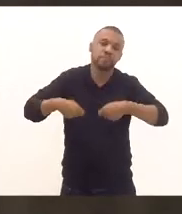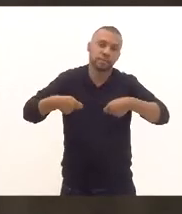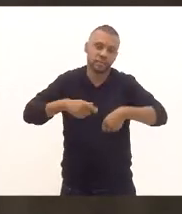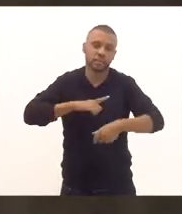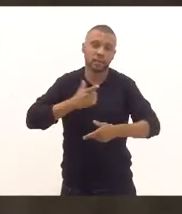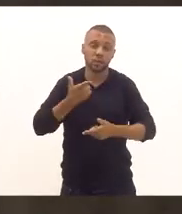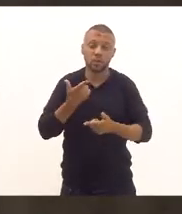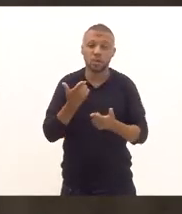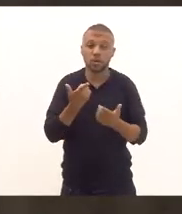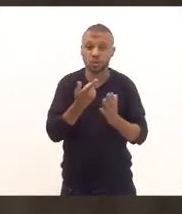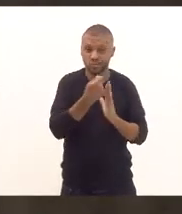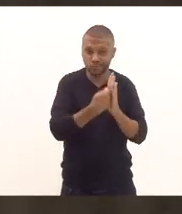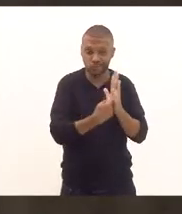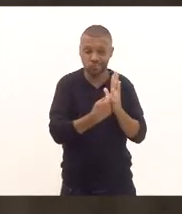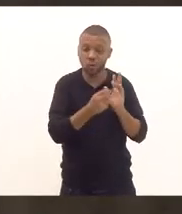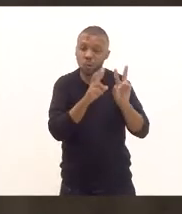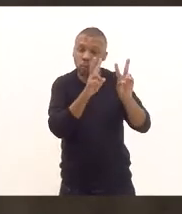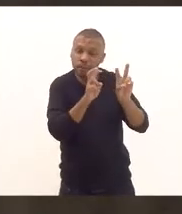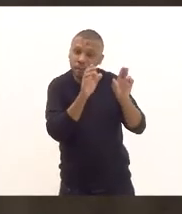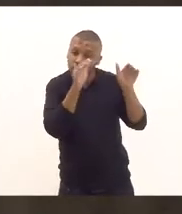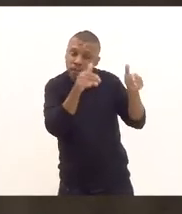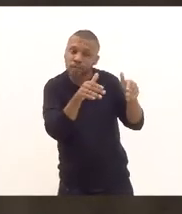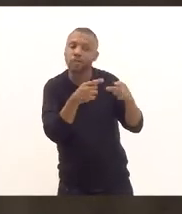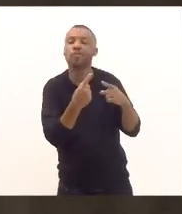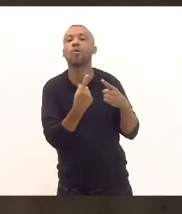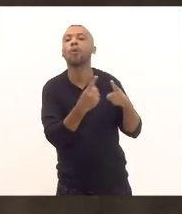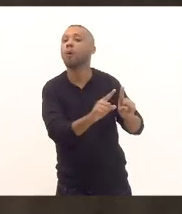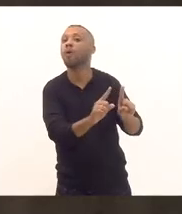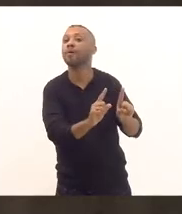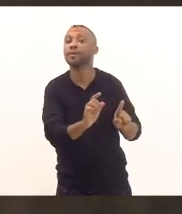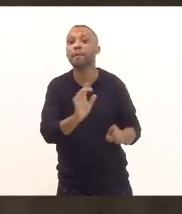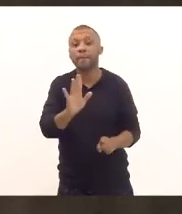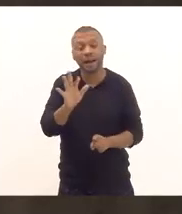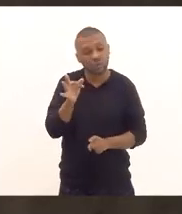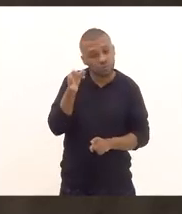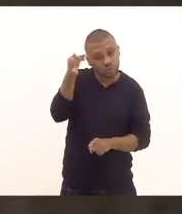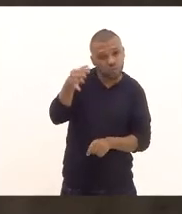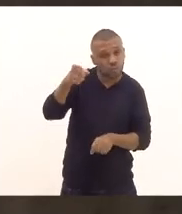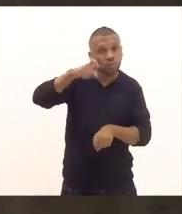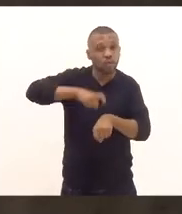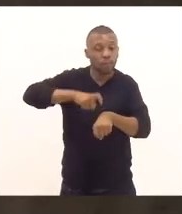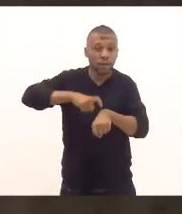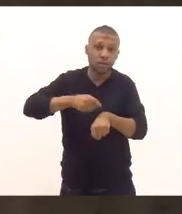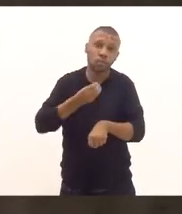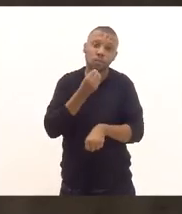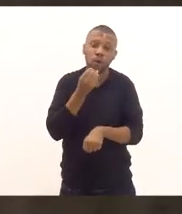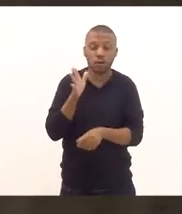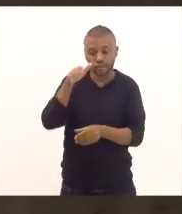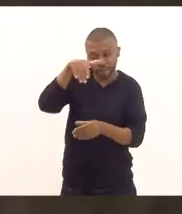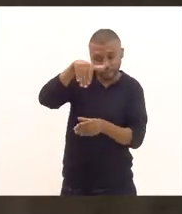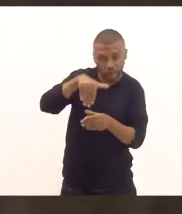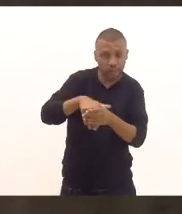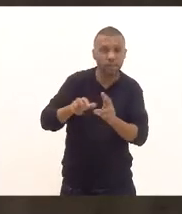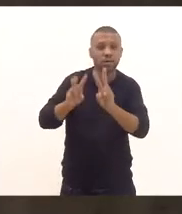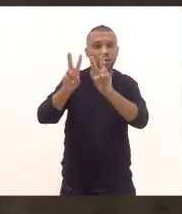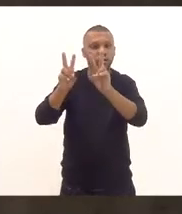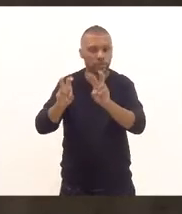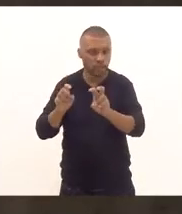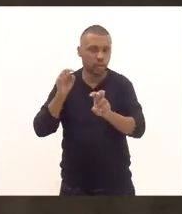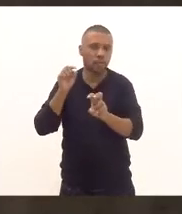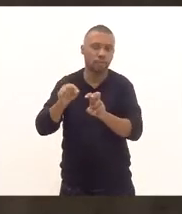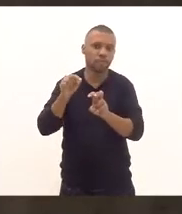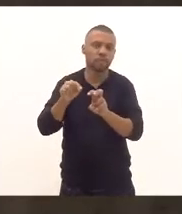a matéria no mérito mas vou no momento oportuno votarei tema é um